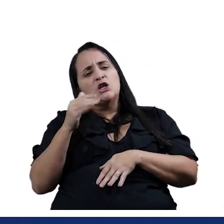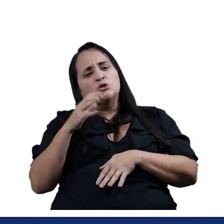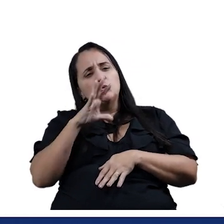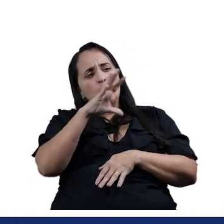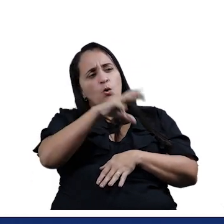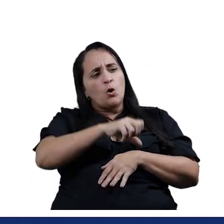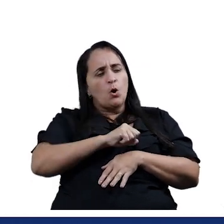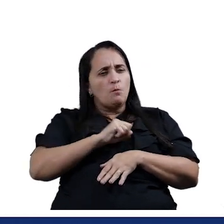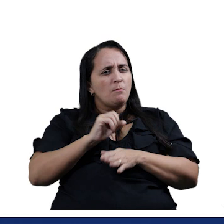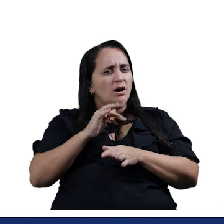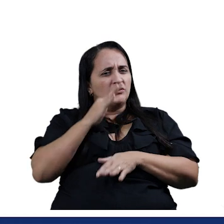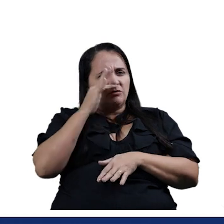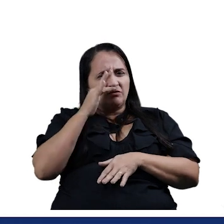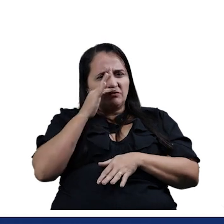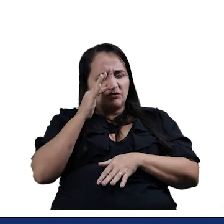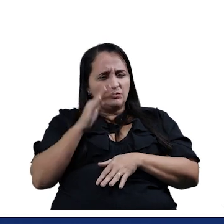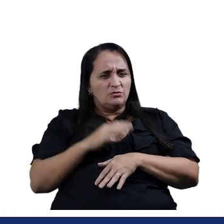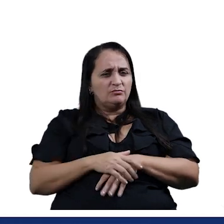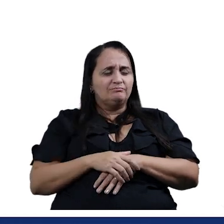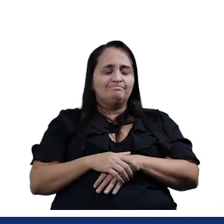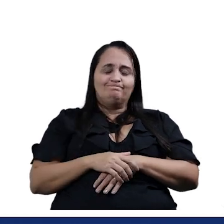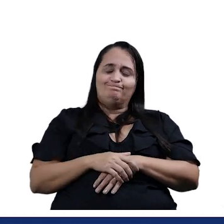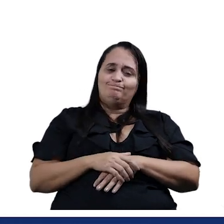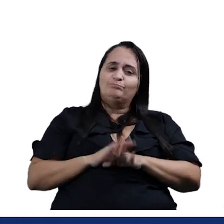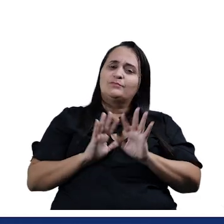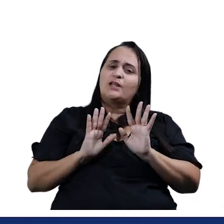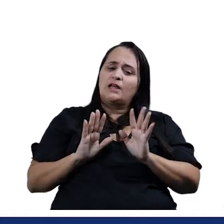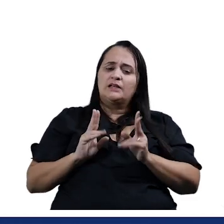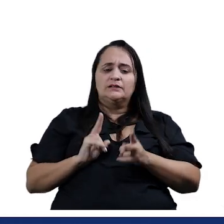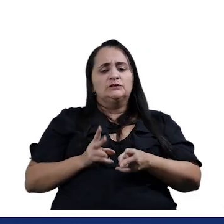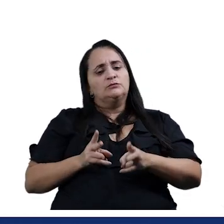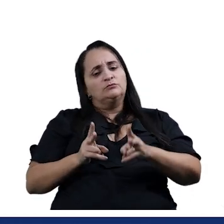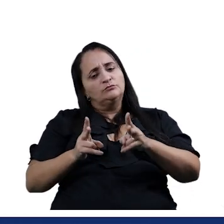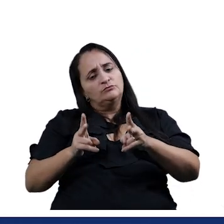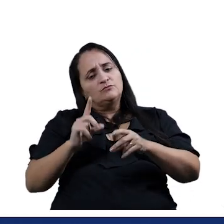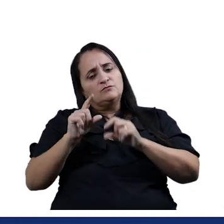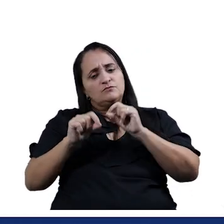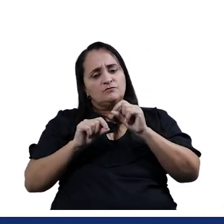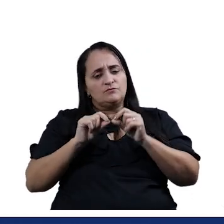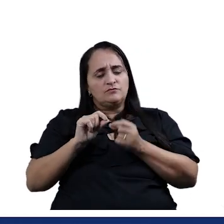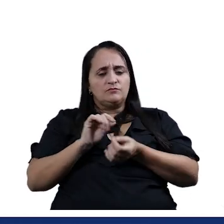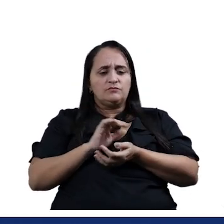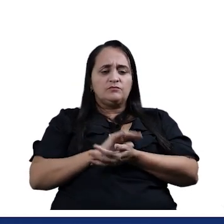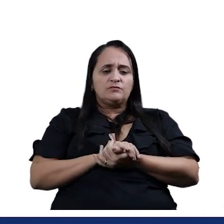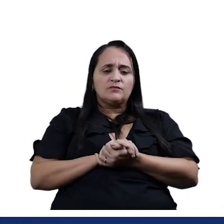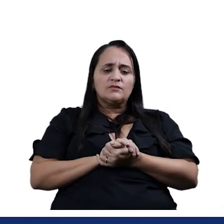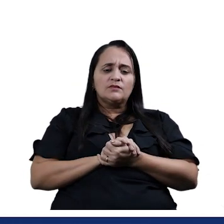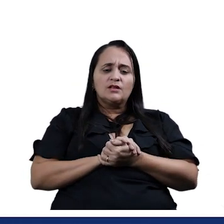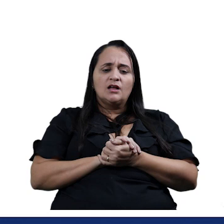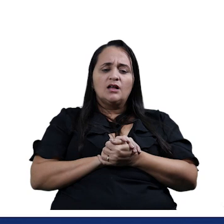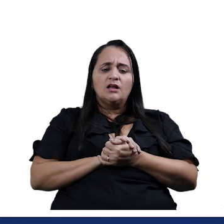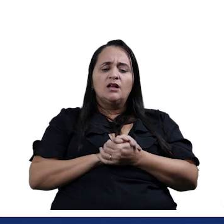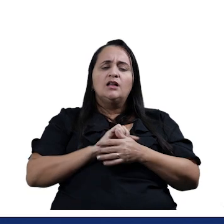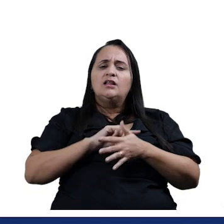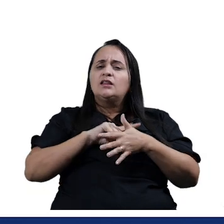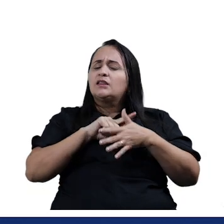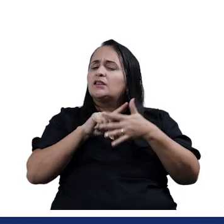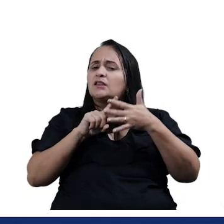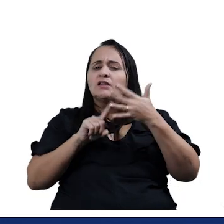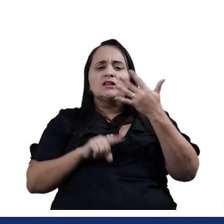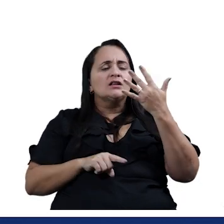uma flor. E aí a gente deu prosseguimento falando o seguinte, né?